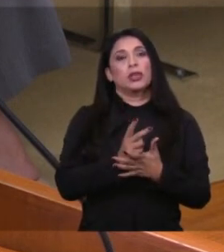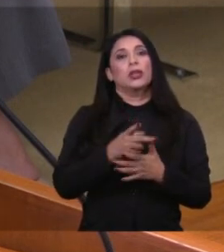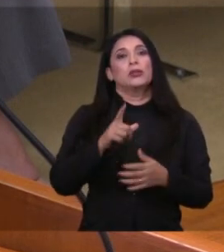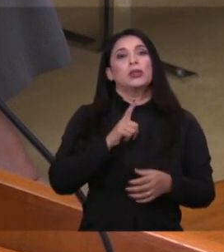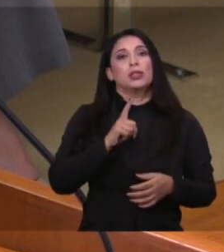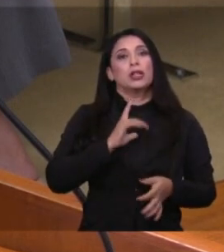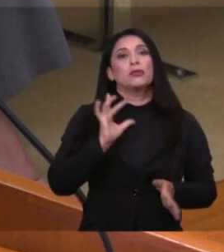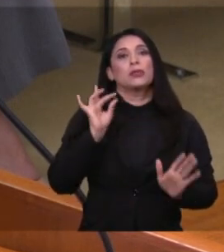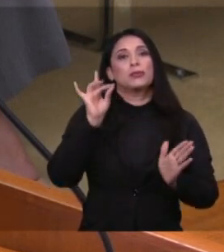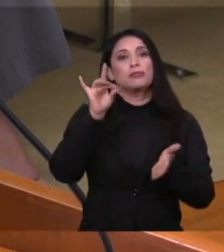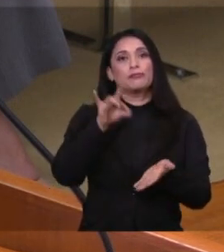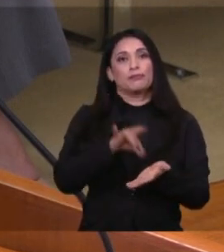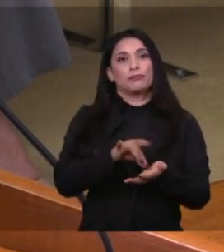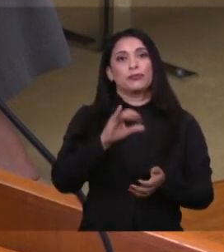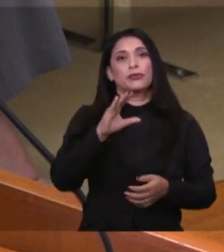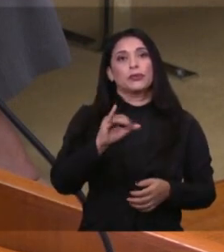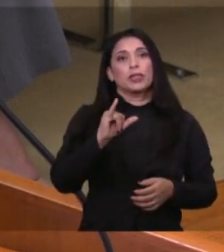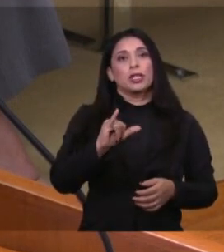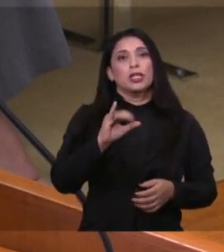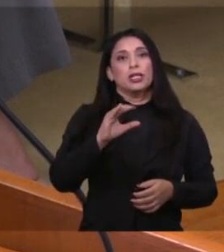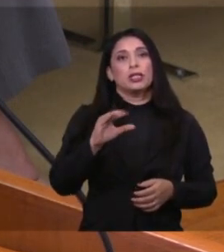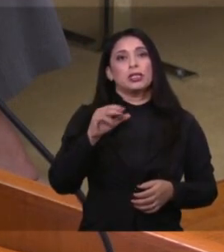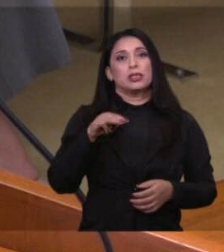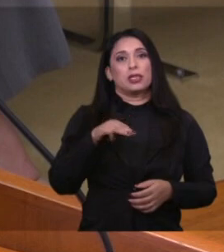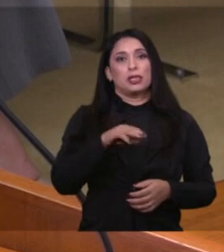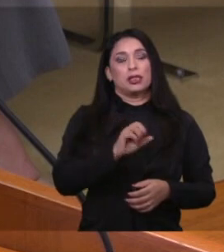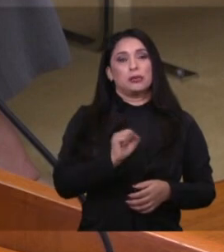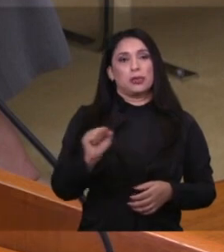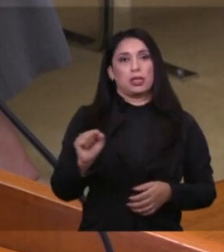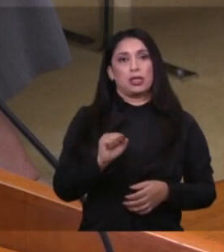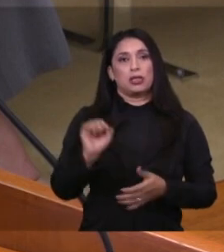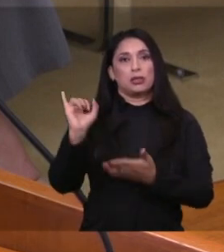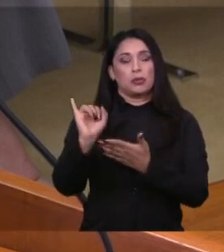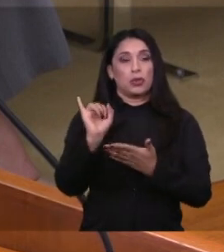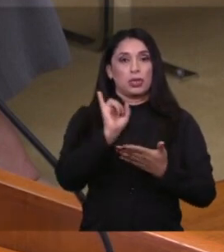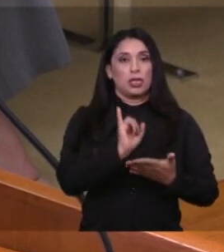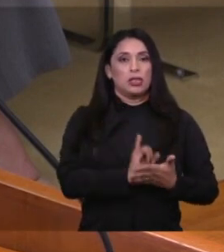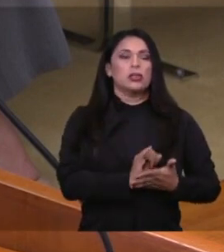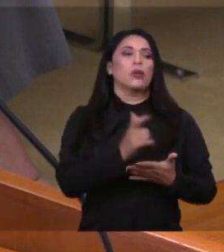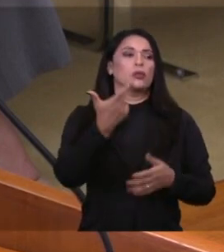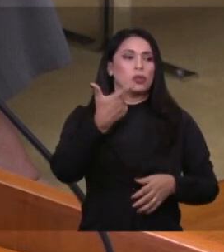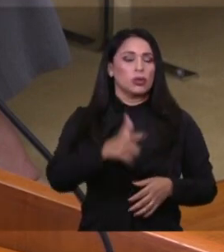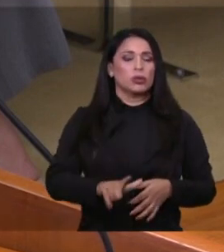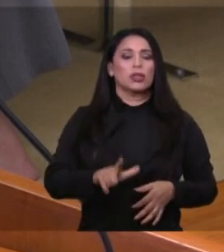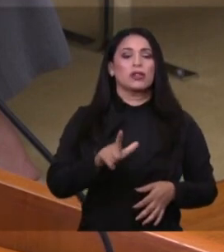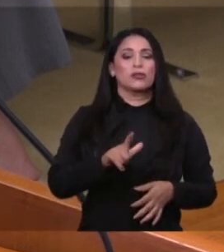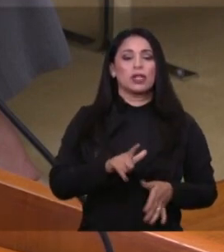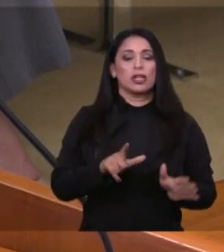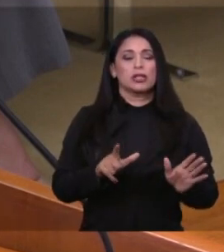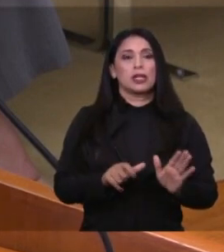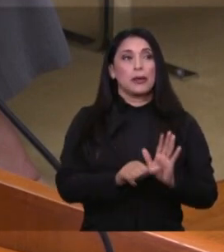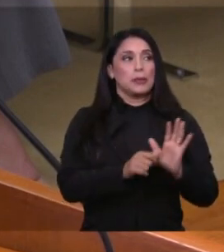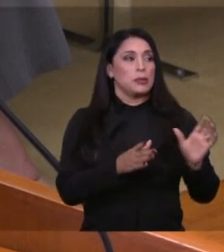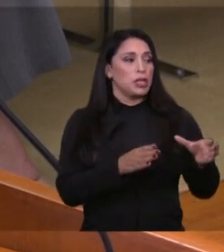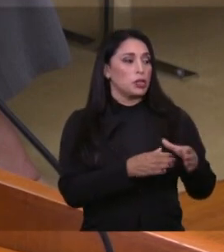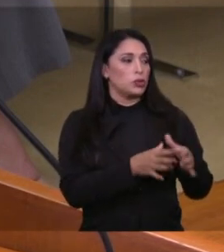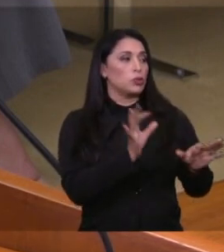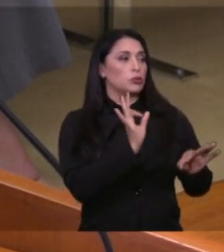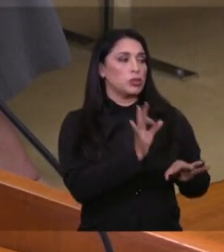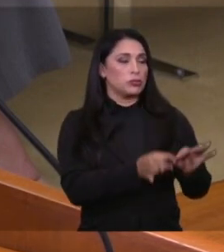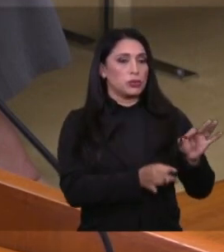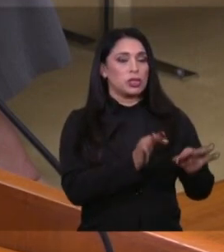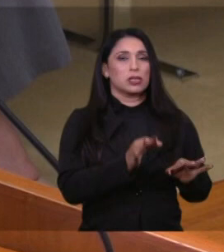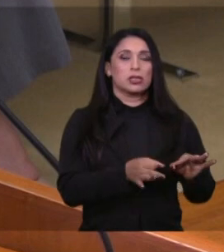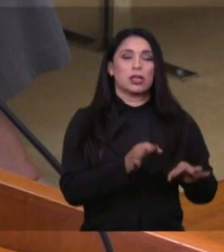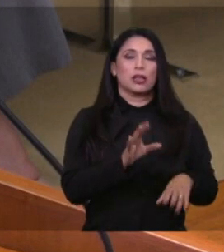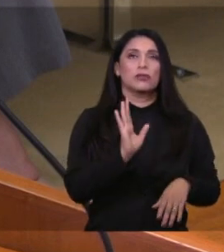a incidência do ICMS importação. Esse posicionamento foi reafirmado pela primeira turma do STF nos